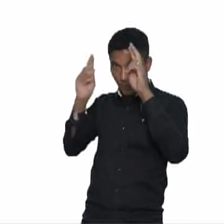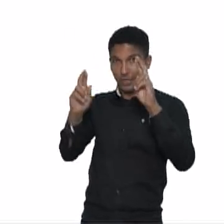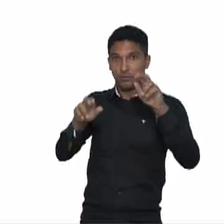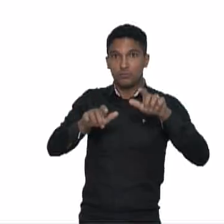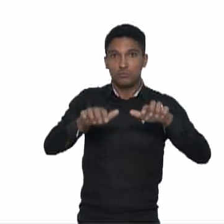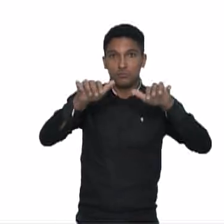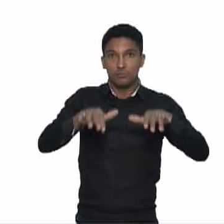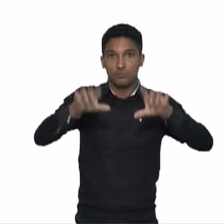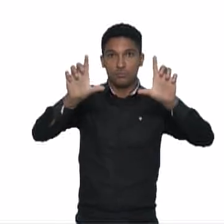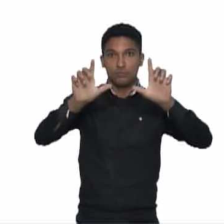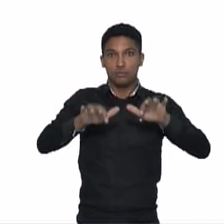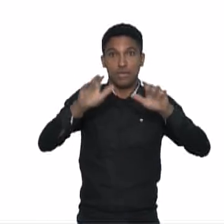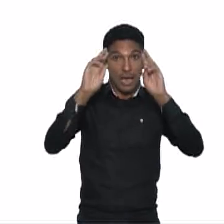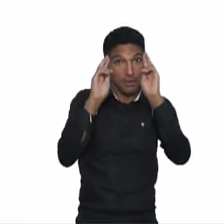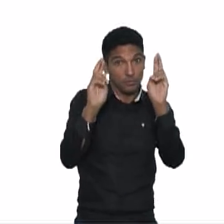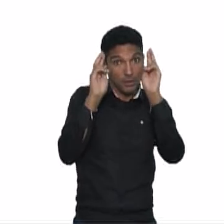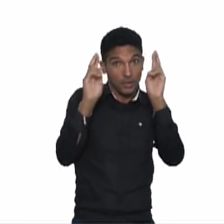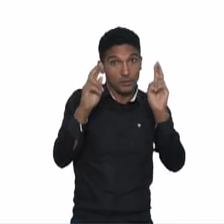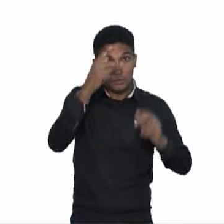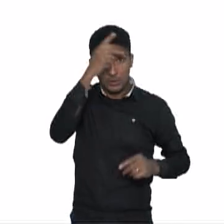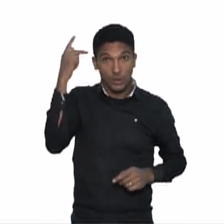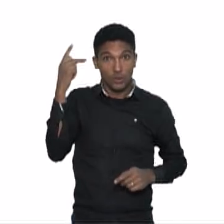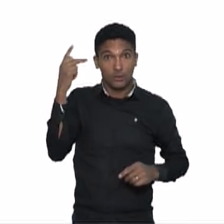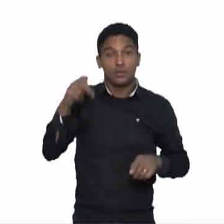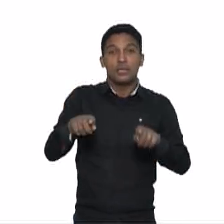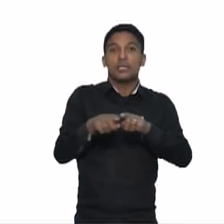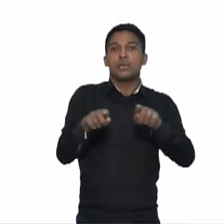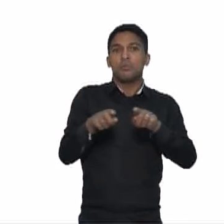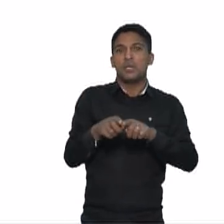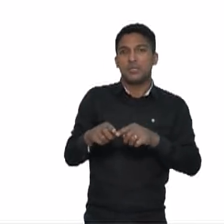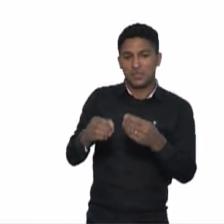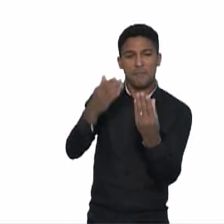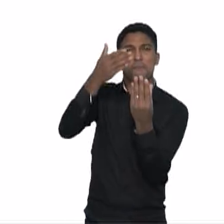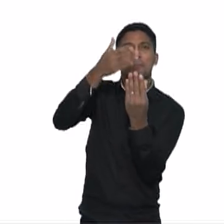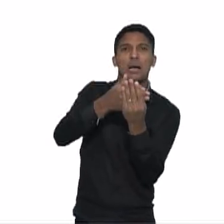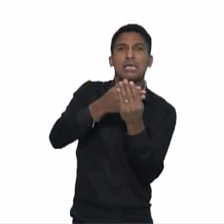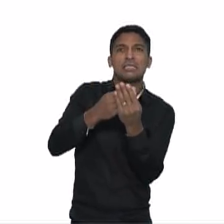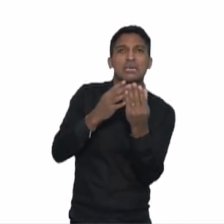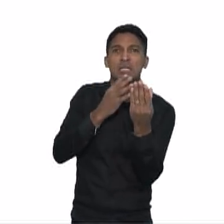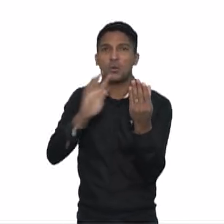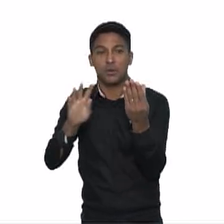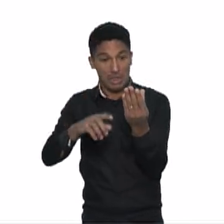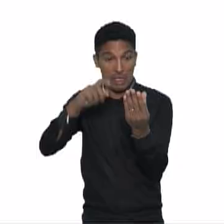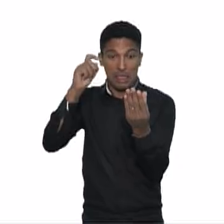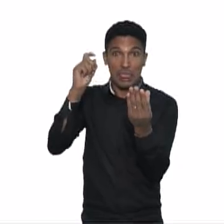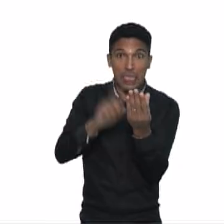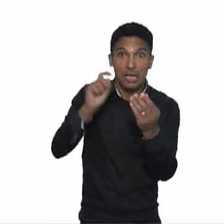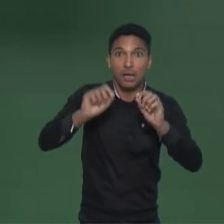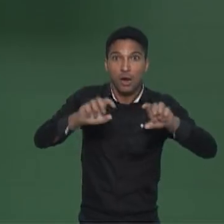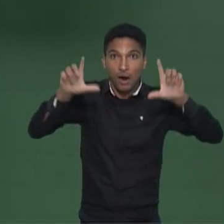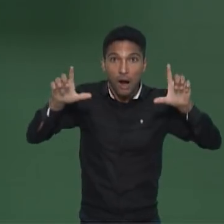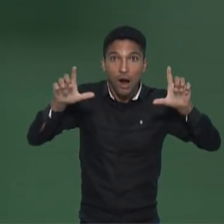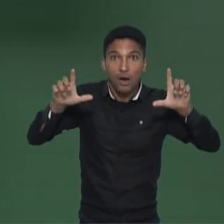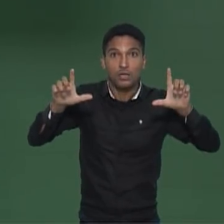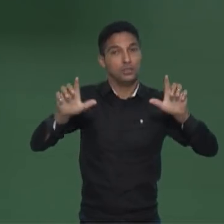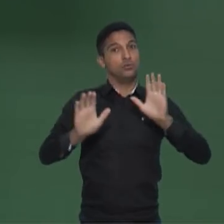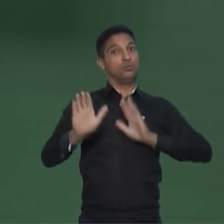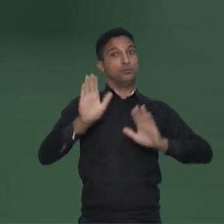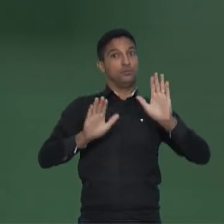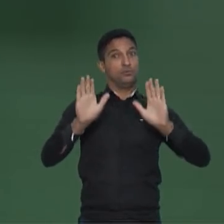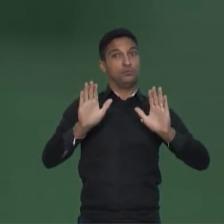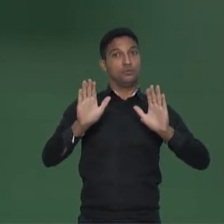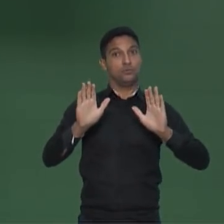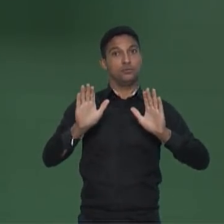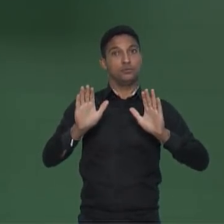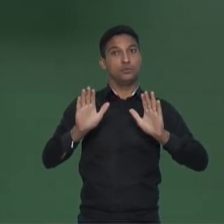acessar sites, arquivos e mensagens desconhecidos, certo? Essas são boas medidas, certo?